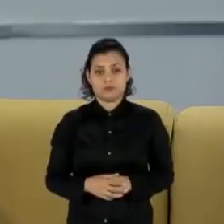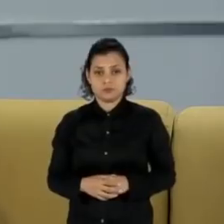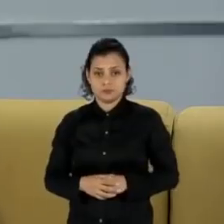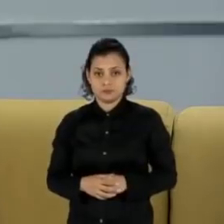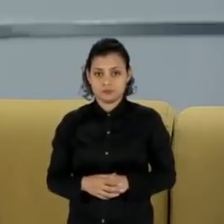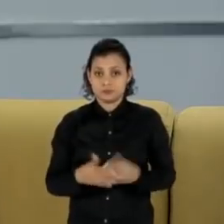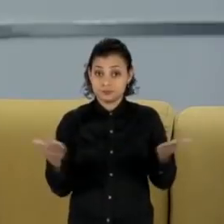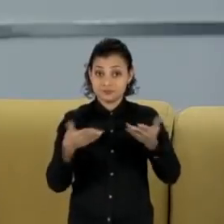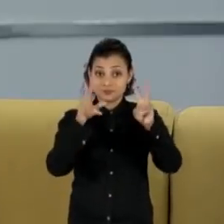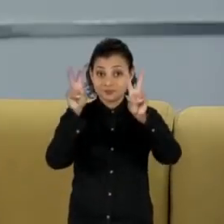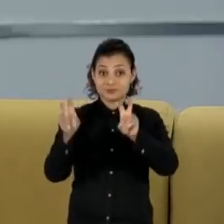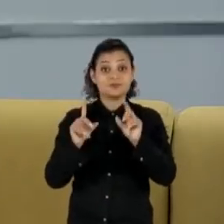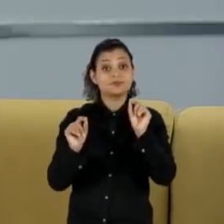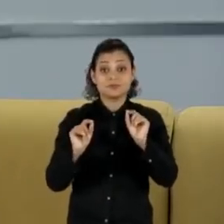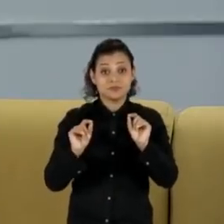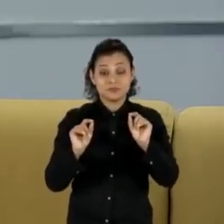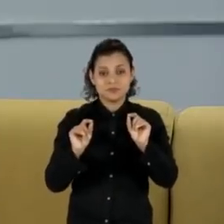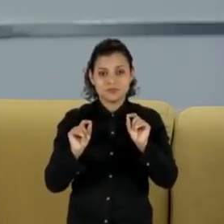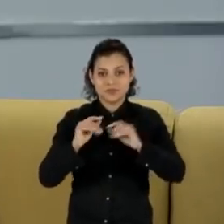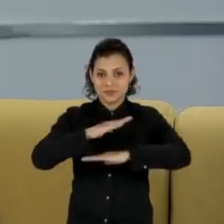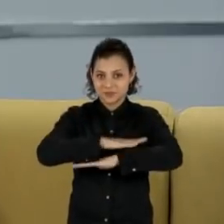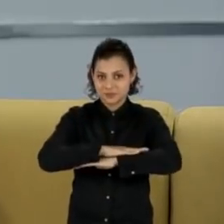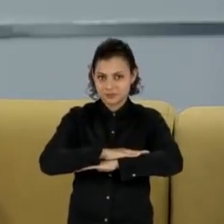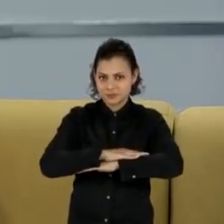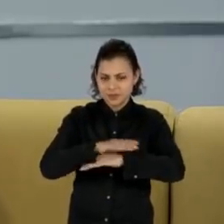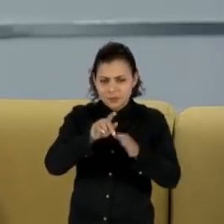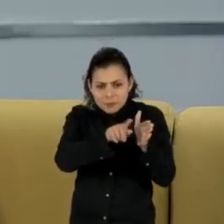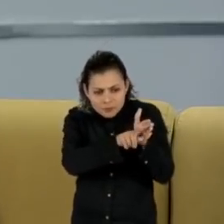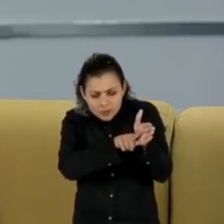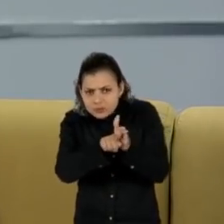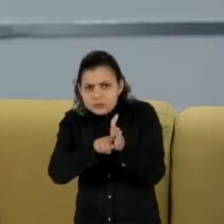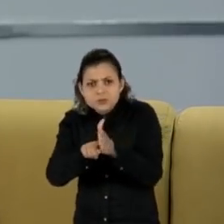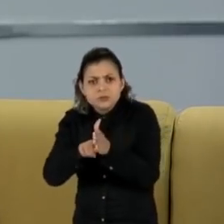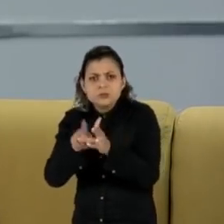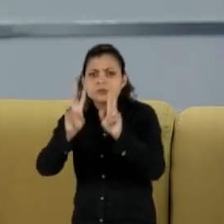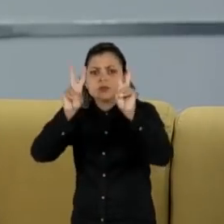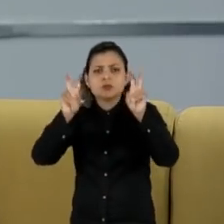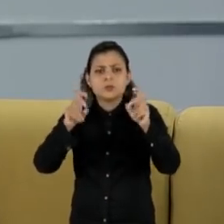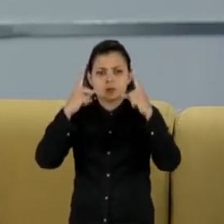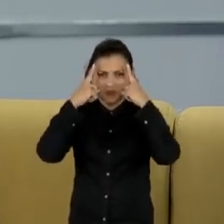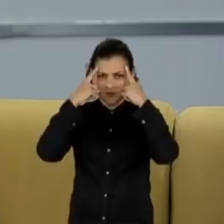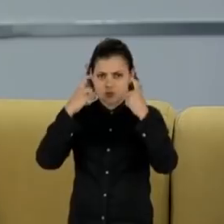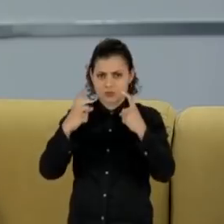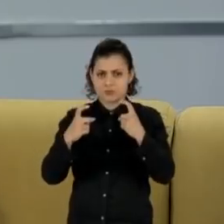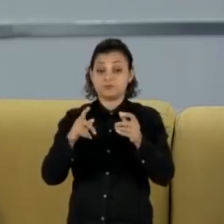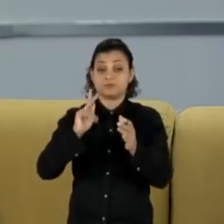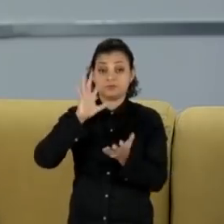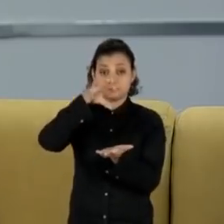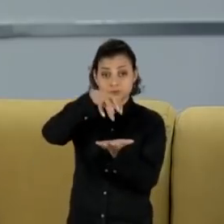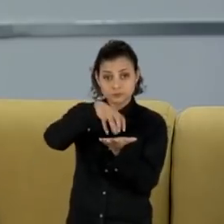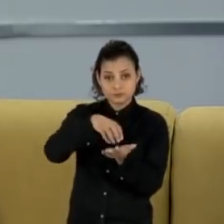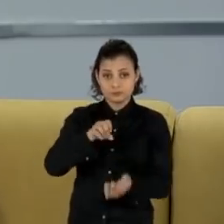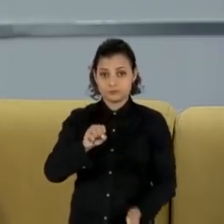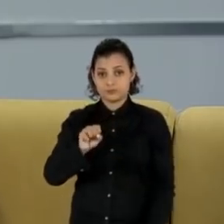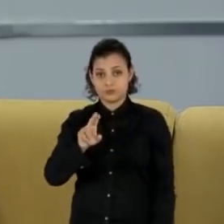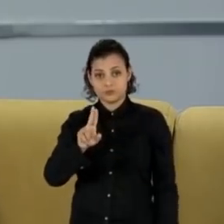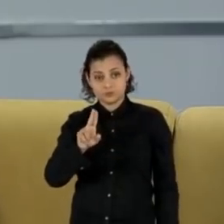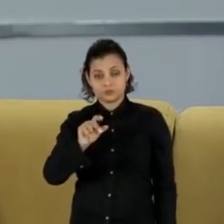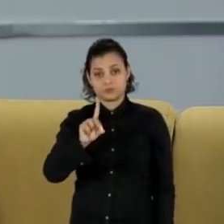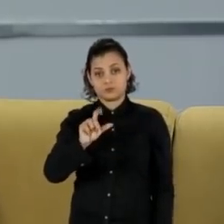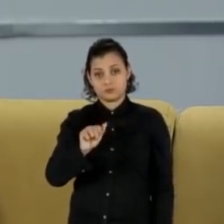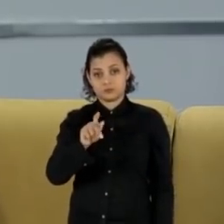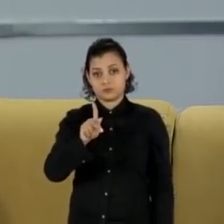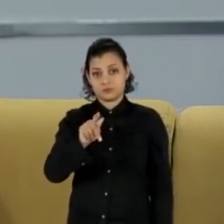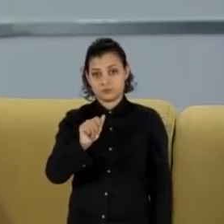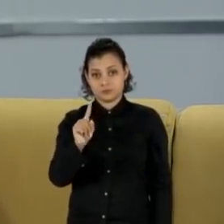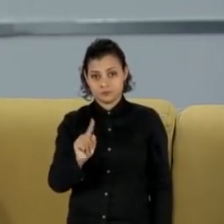e agora nós temos de hoje aqui no estúdio uma análise de dados sobre violência feita pelo instituto sou da paz revela que apesar de